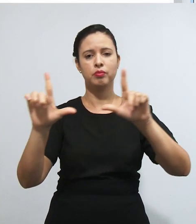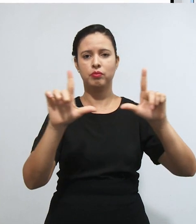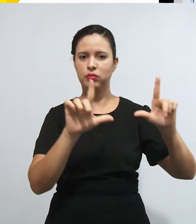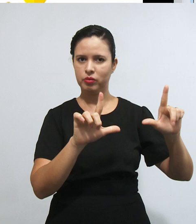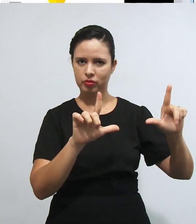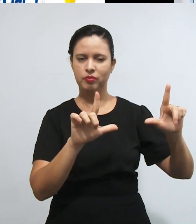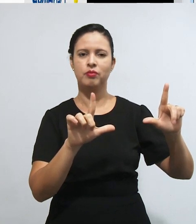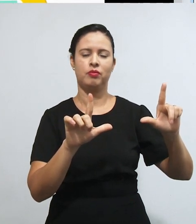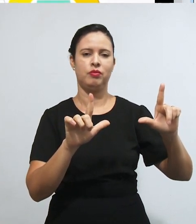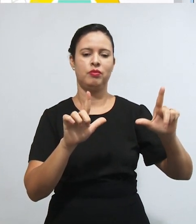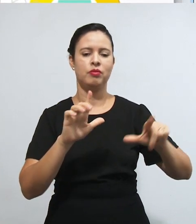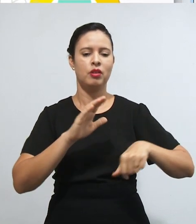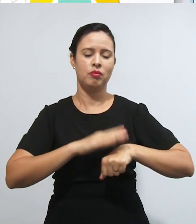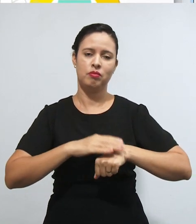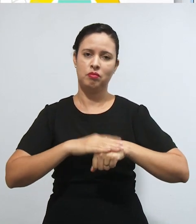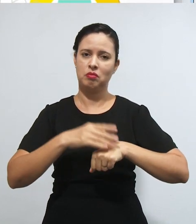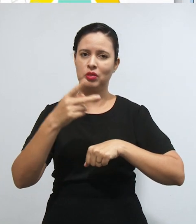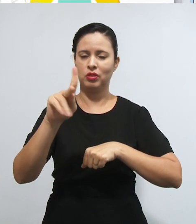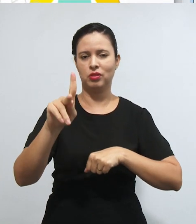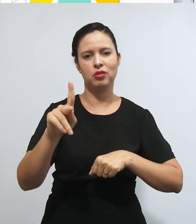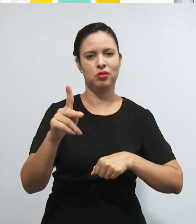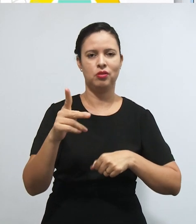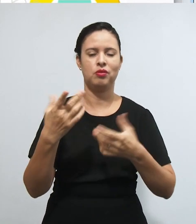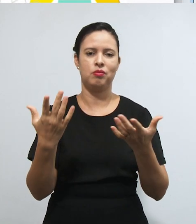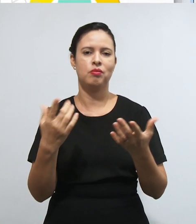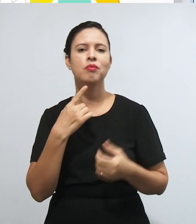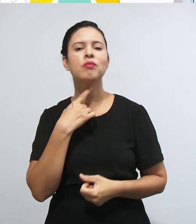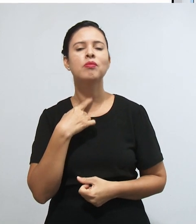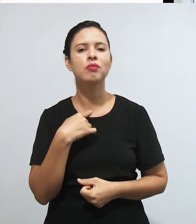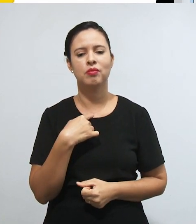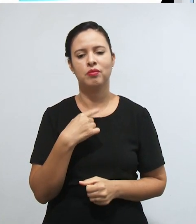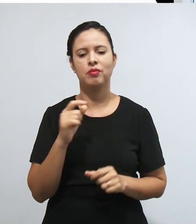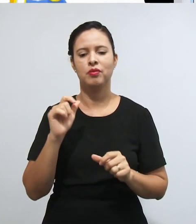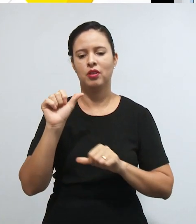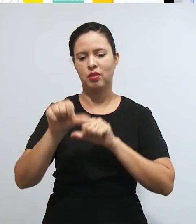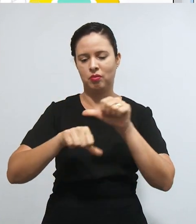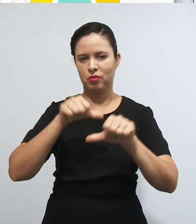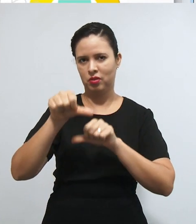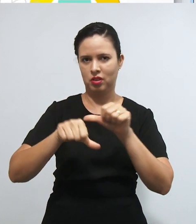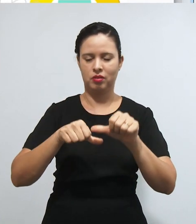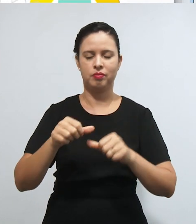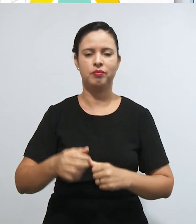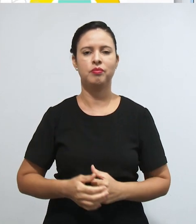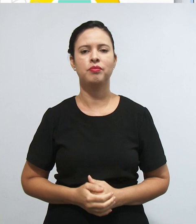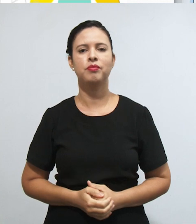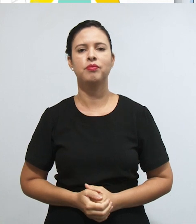à esquerda, né? Então você personaliza, né, da forma que você quiser.